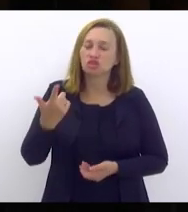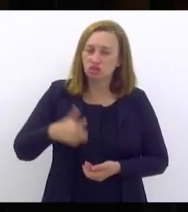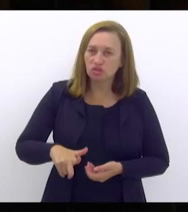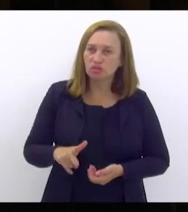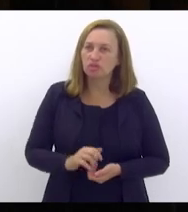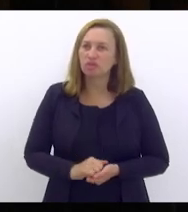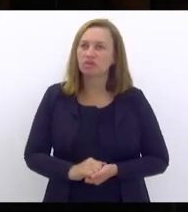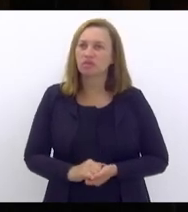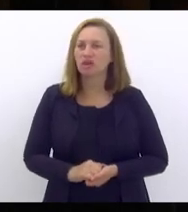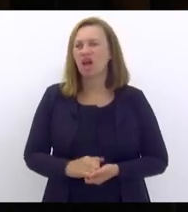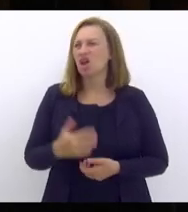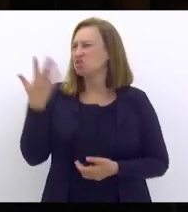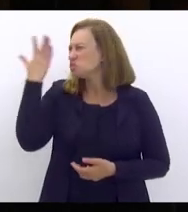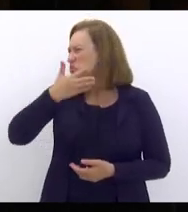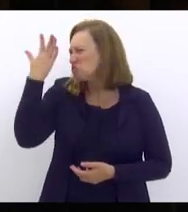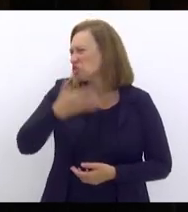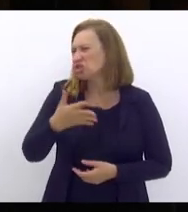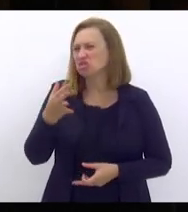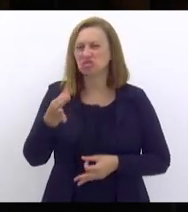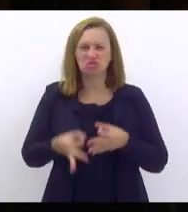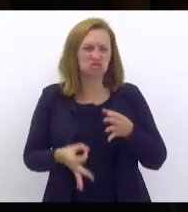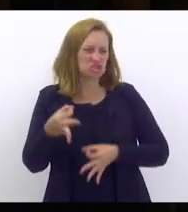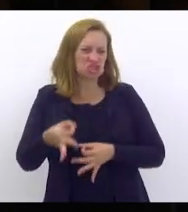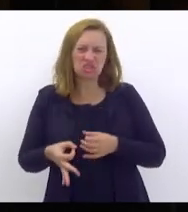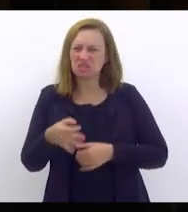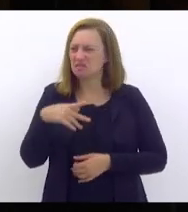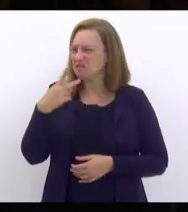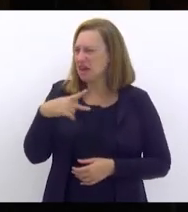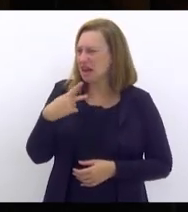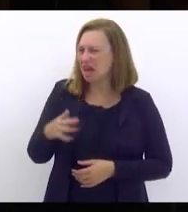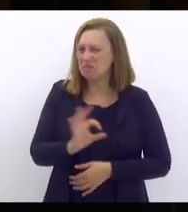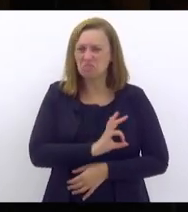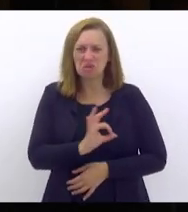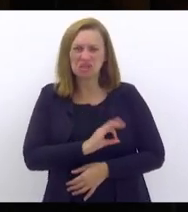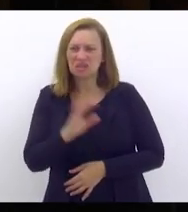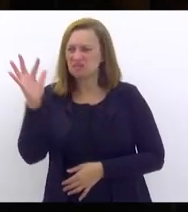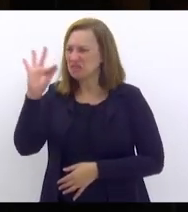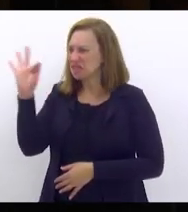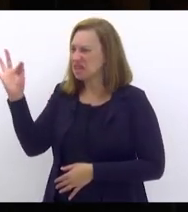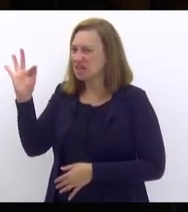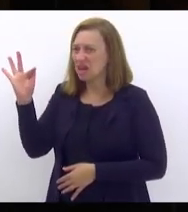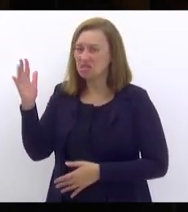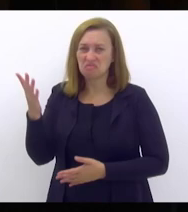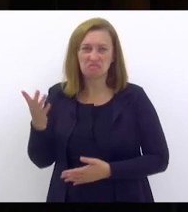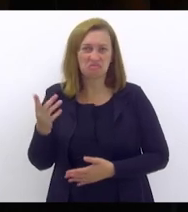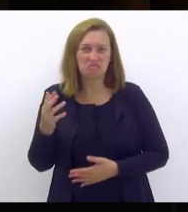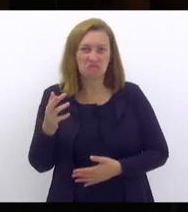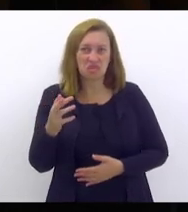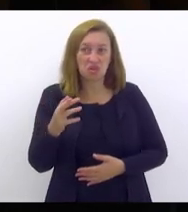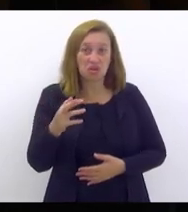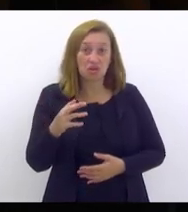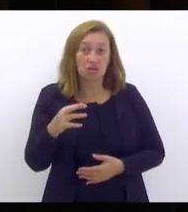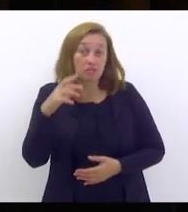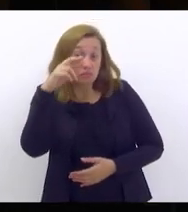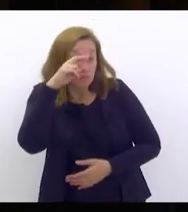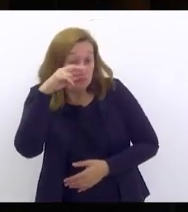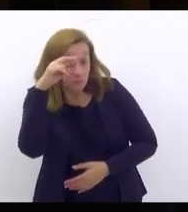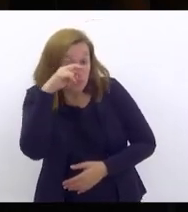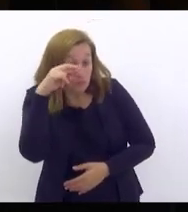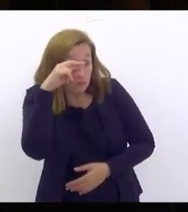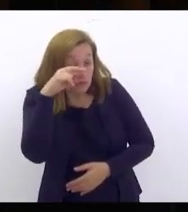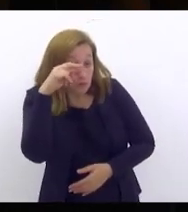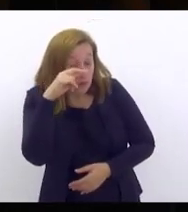Novamente. Aí eu não vejo a Justiça falar, eu não vejo a Polícia Federal fazer as buscas que